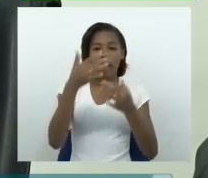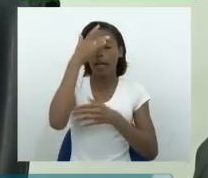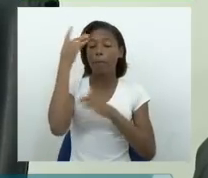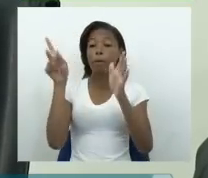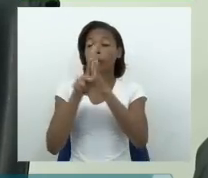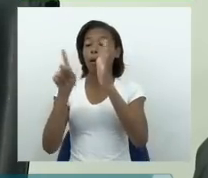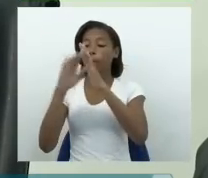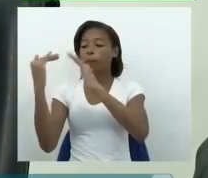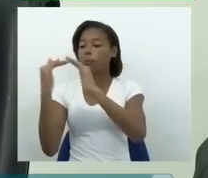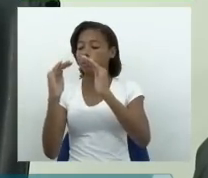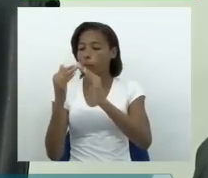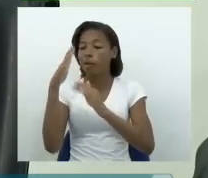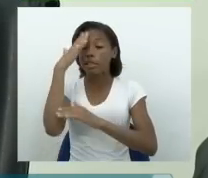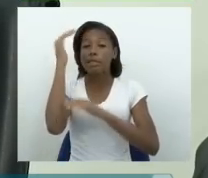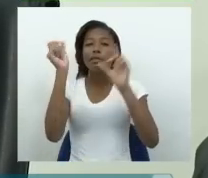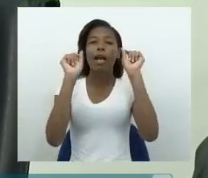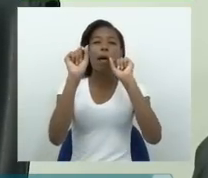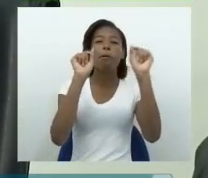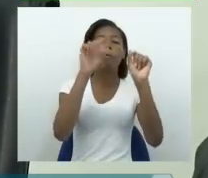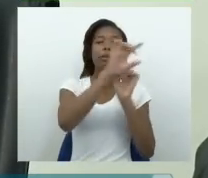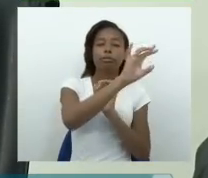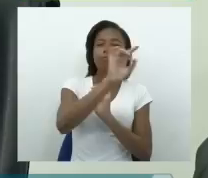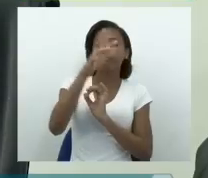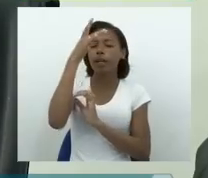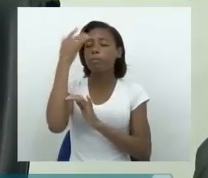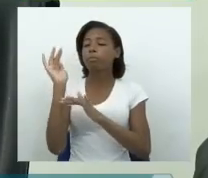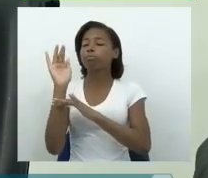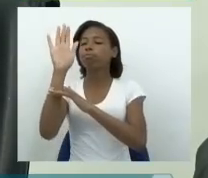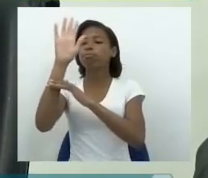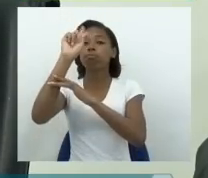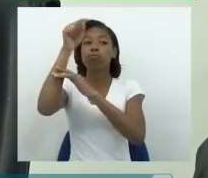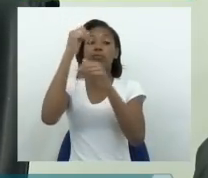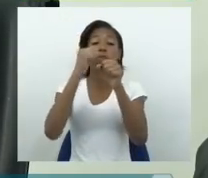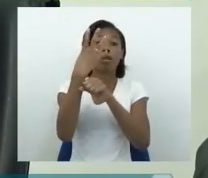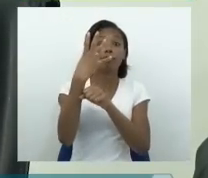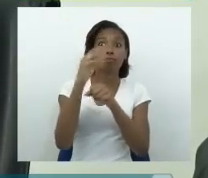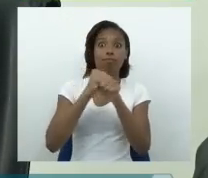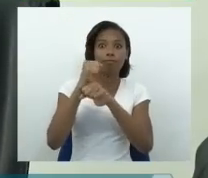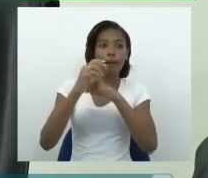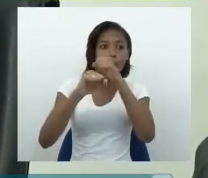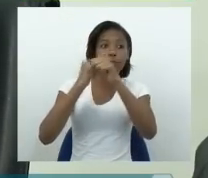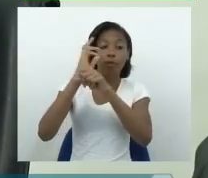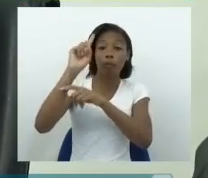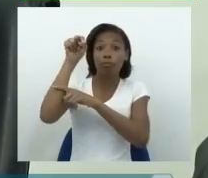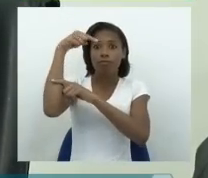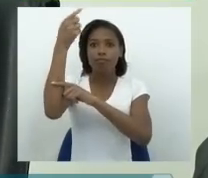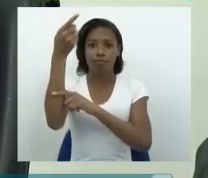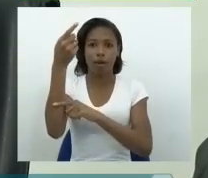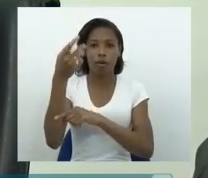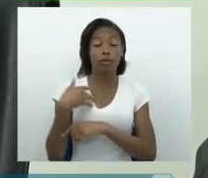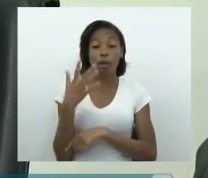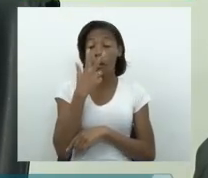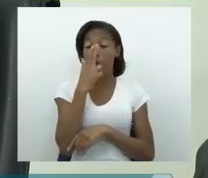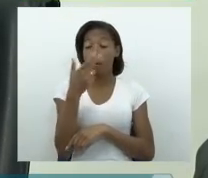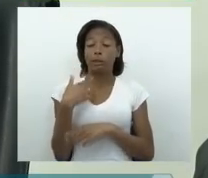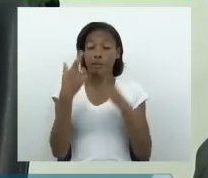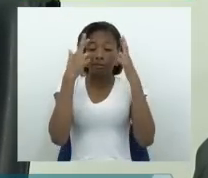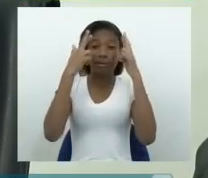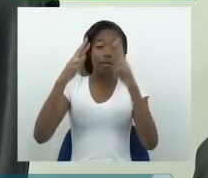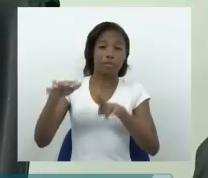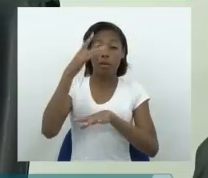Guarulhos saiba o que cada candidato pensa para os próximos 4 anos. eu considero um desrespeito aqueles